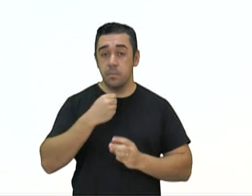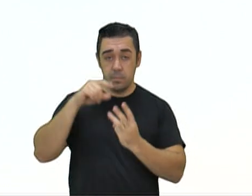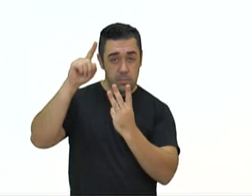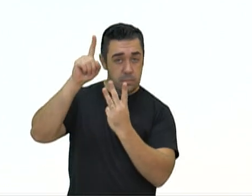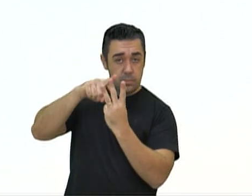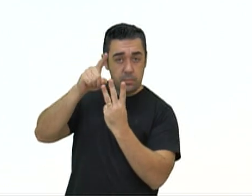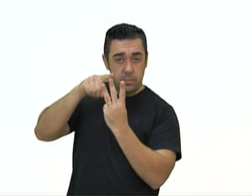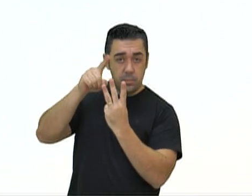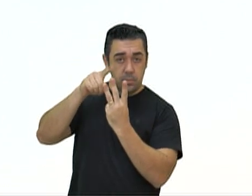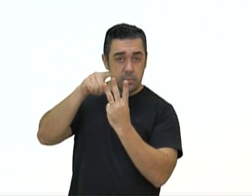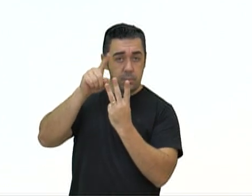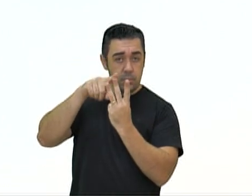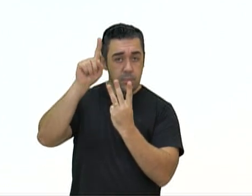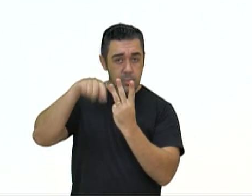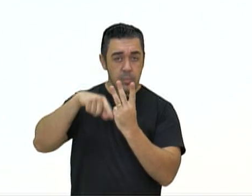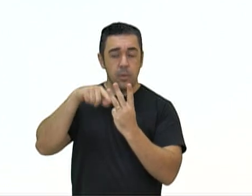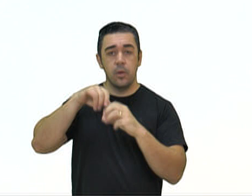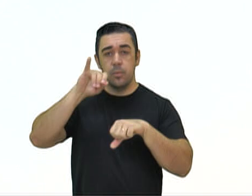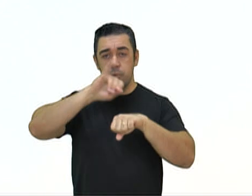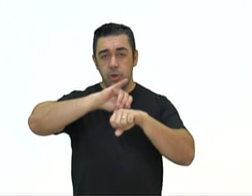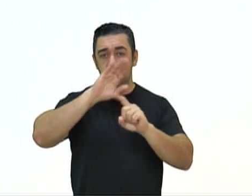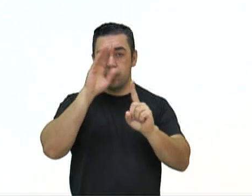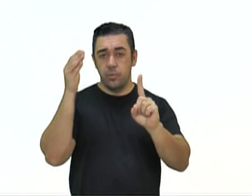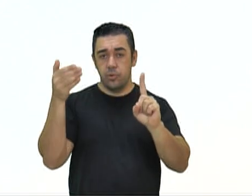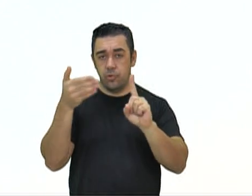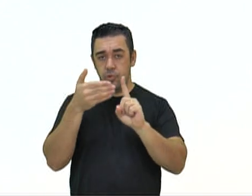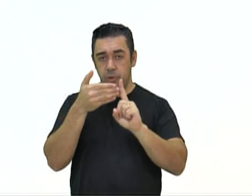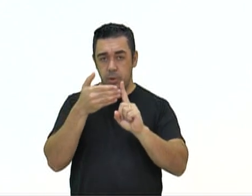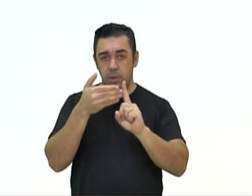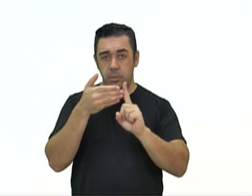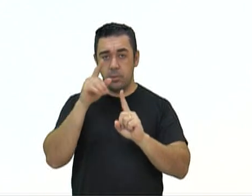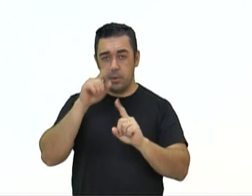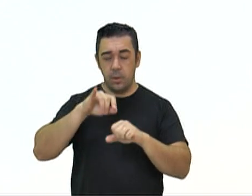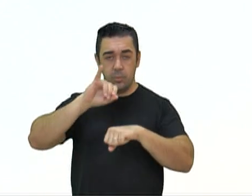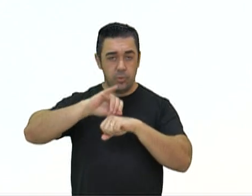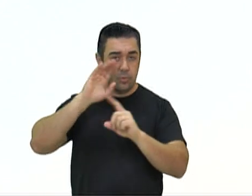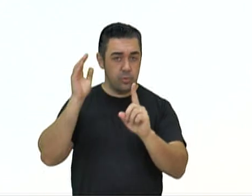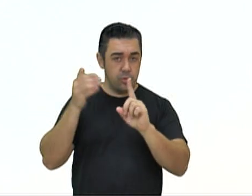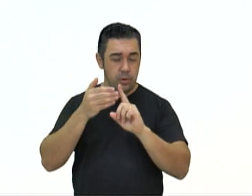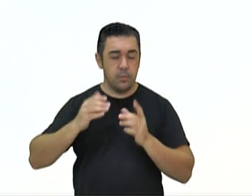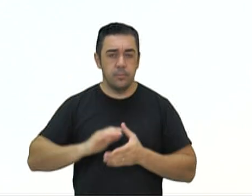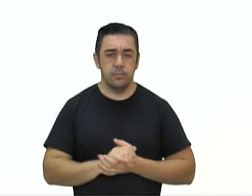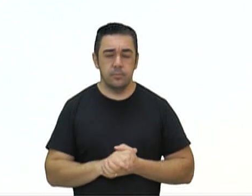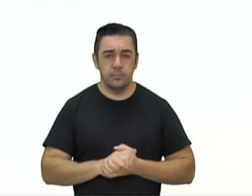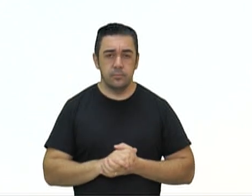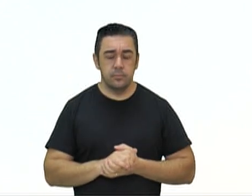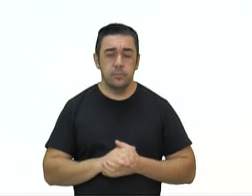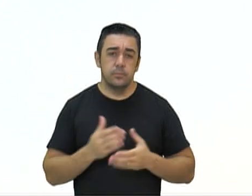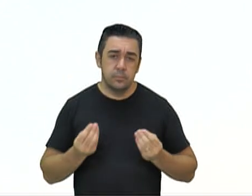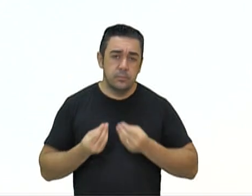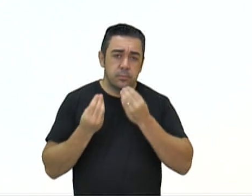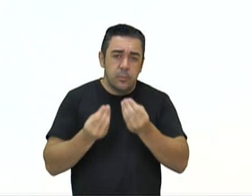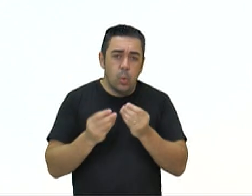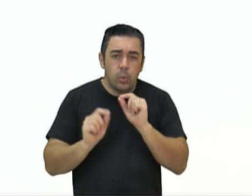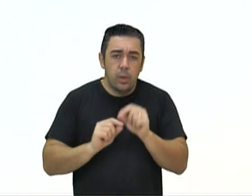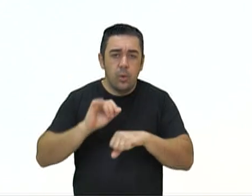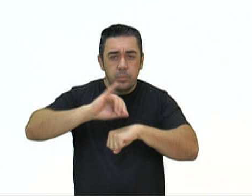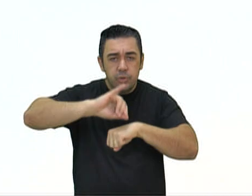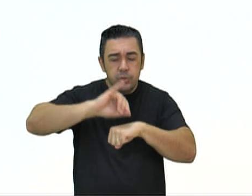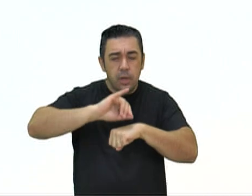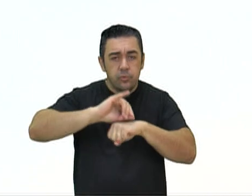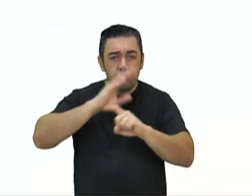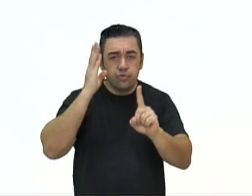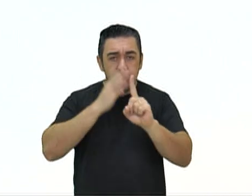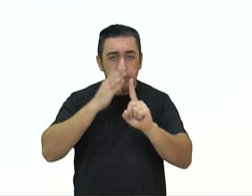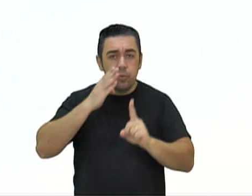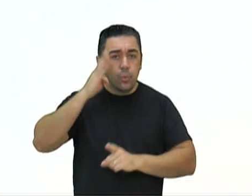caso, né? É o objeto indireto, ele ocupa a função de objeto indireto. E o burro é o objeto direto do verbo deixar, porque